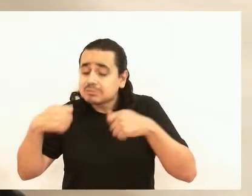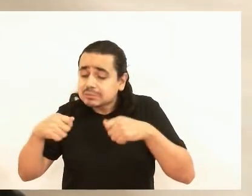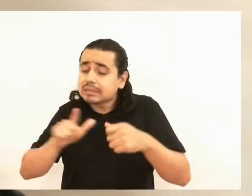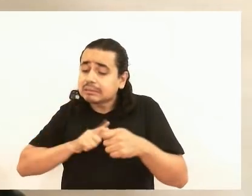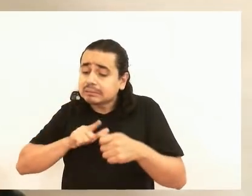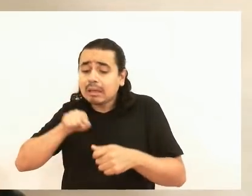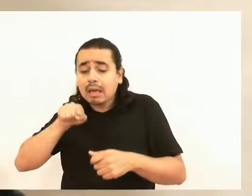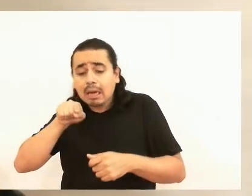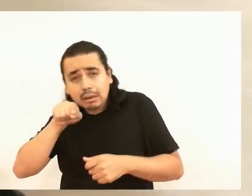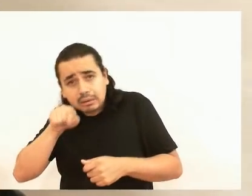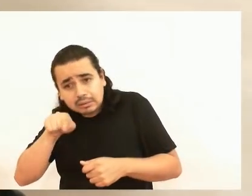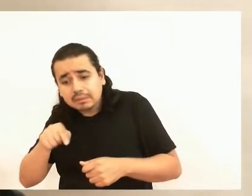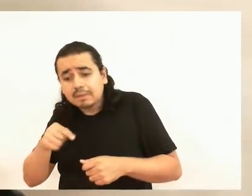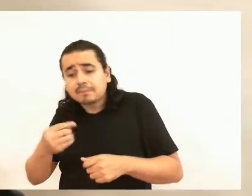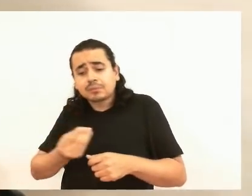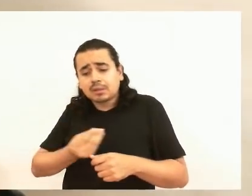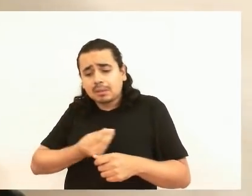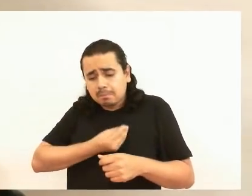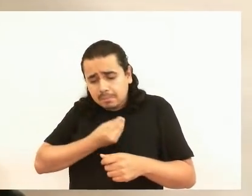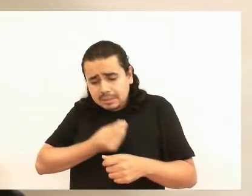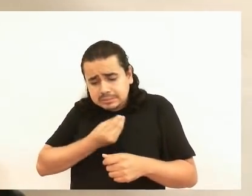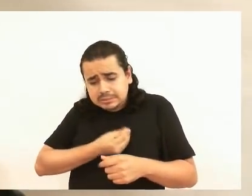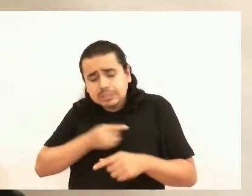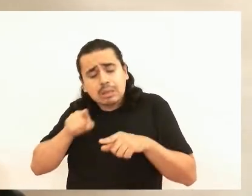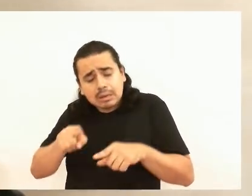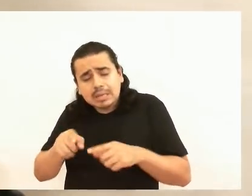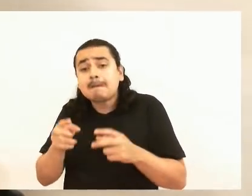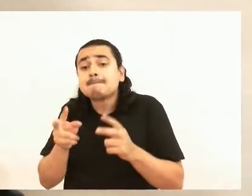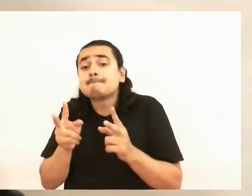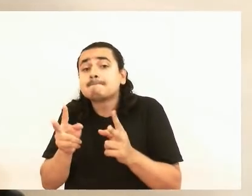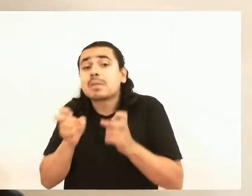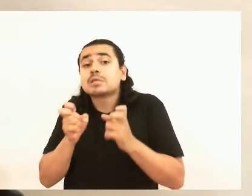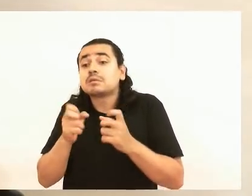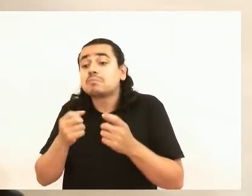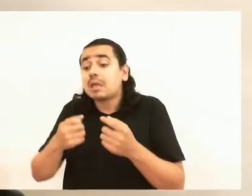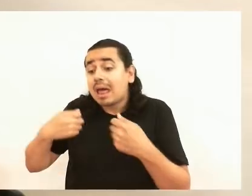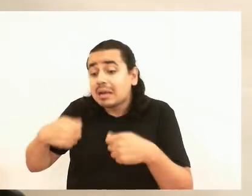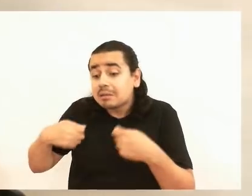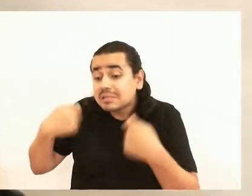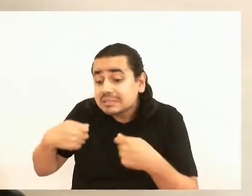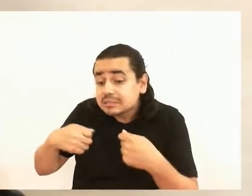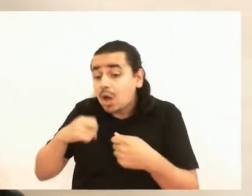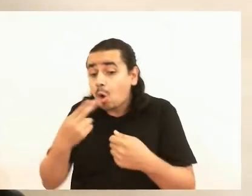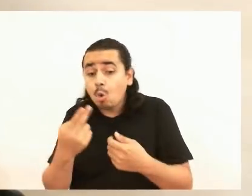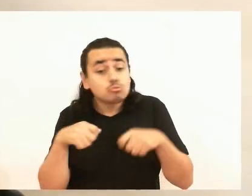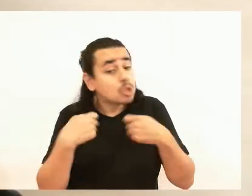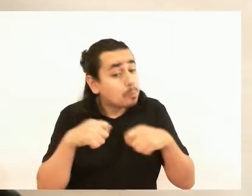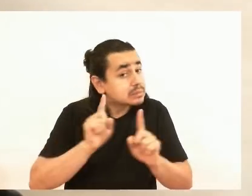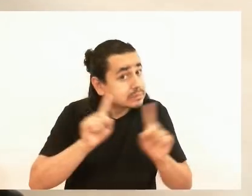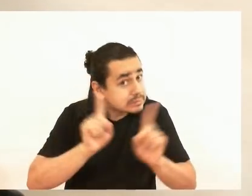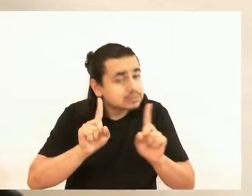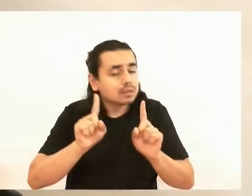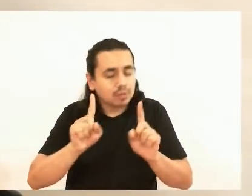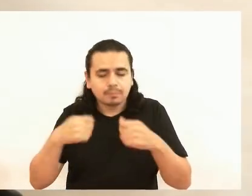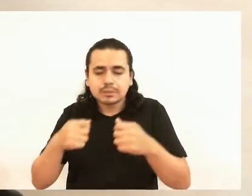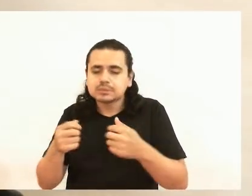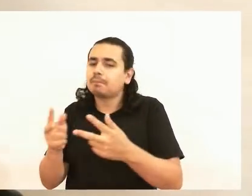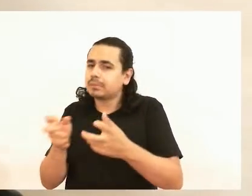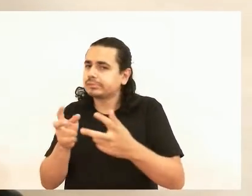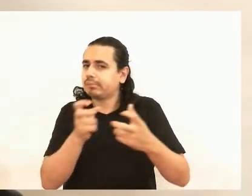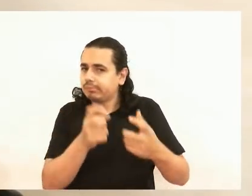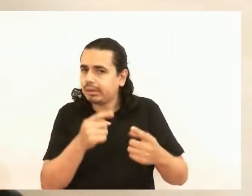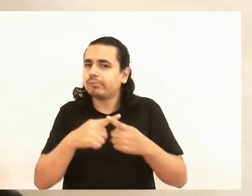é de de quais são as suas necessidades quais são seus quereres para lidar com esse bombardeio que nós somos